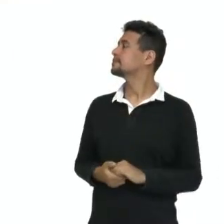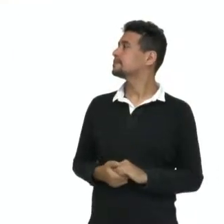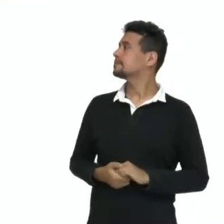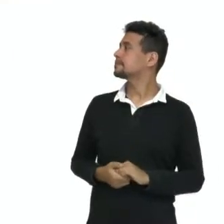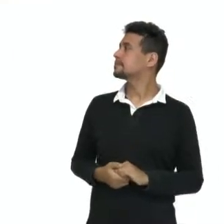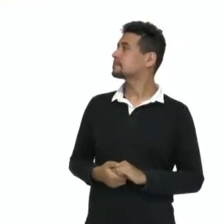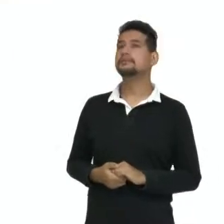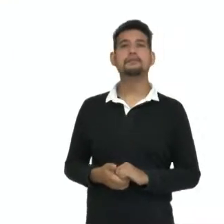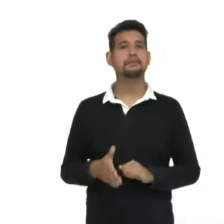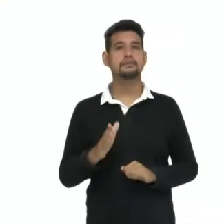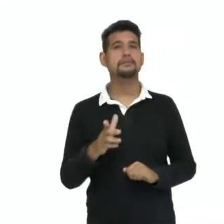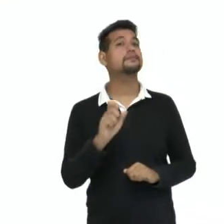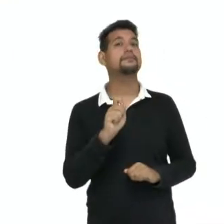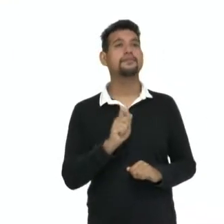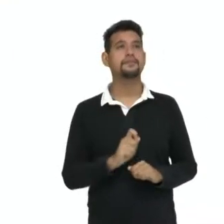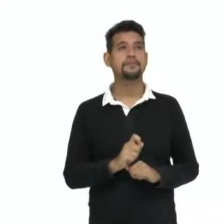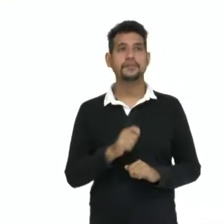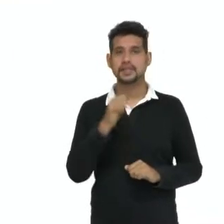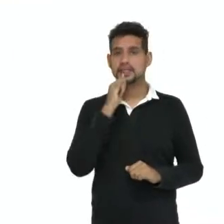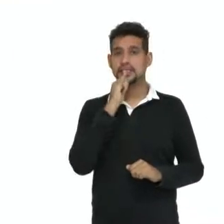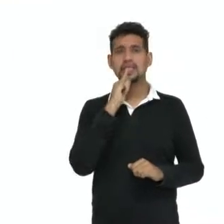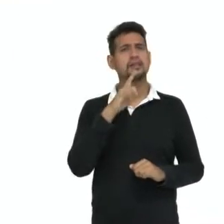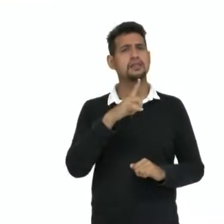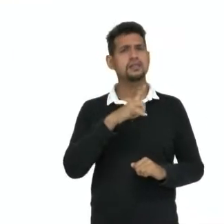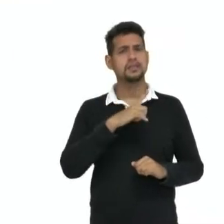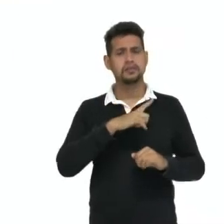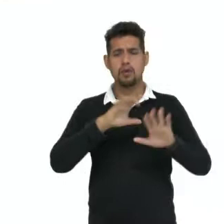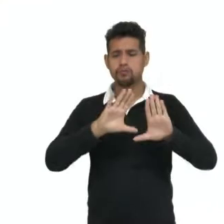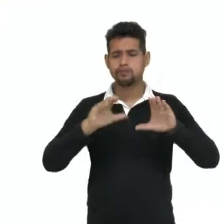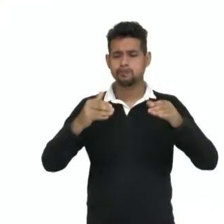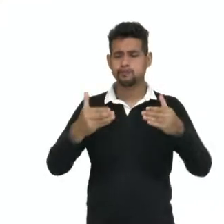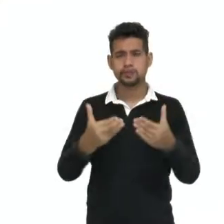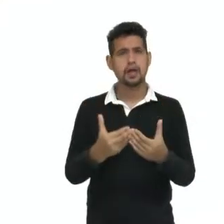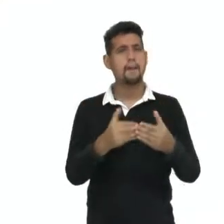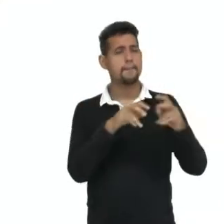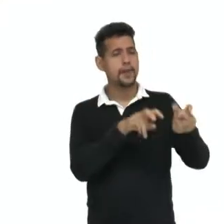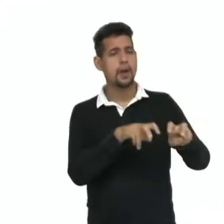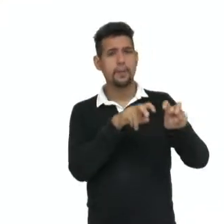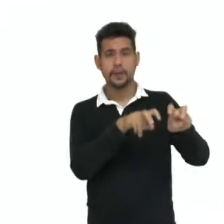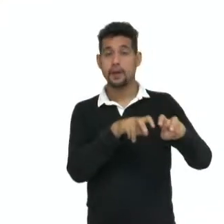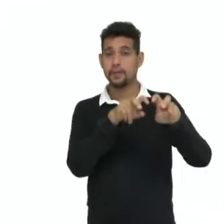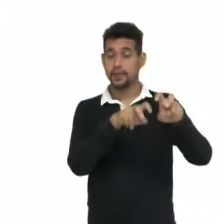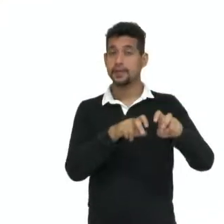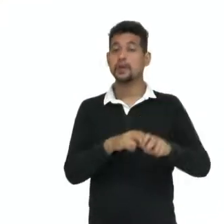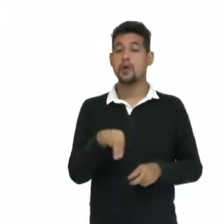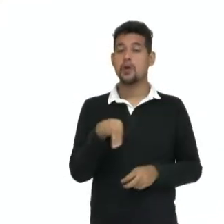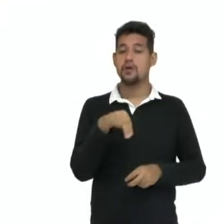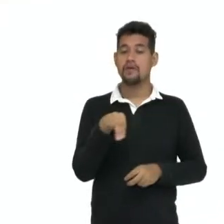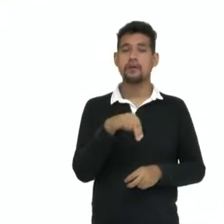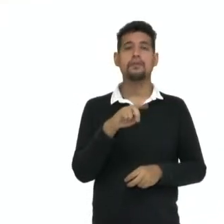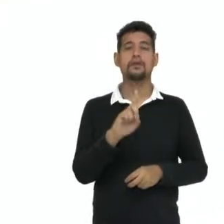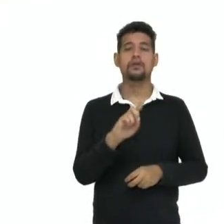sendo abraçado no primeiro Congresso de Trabalhadores Agrícolas, em novembro de